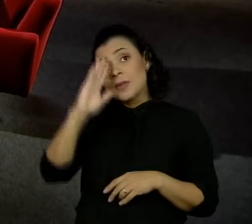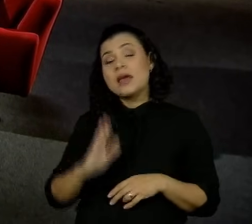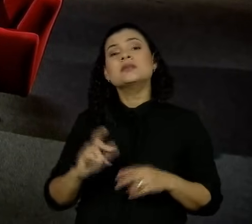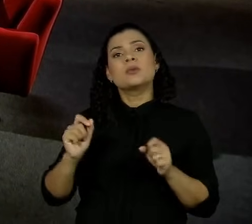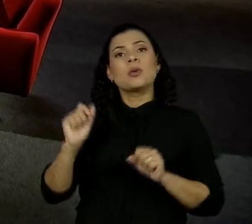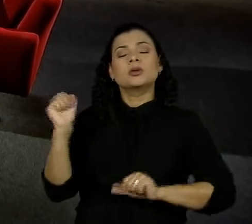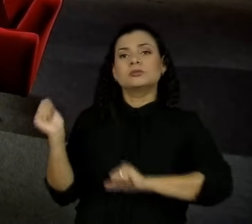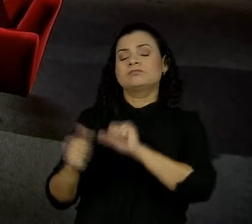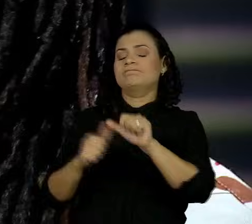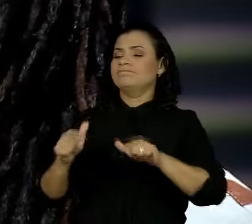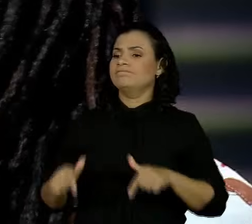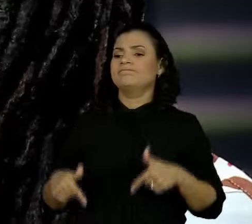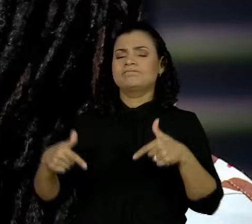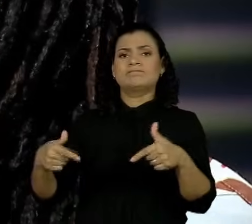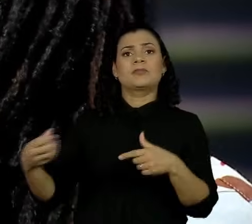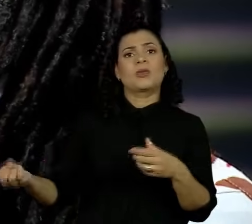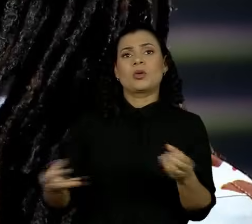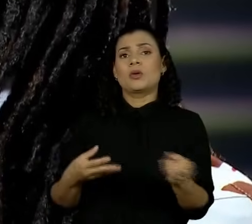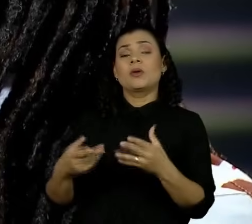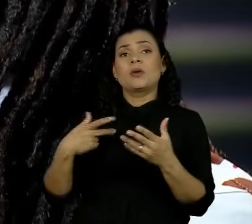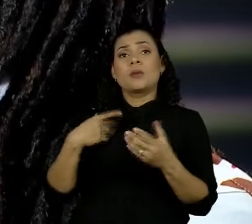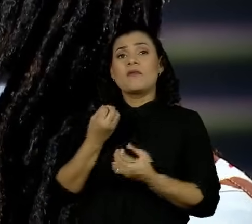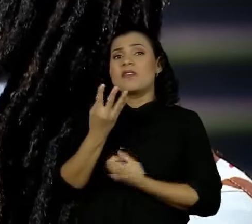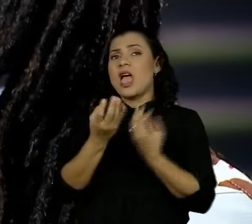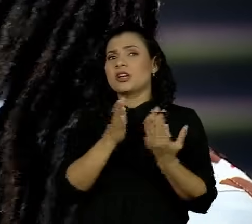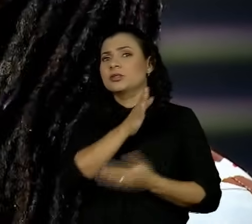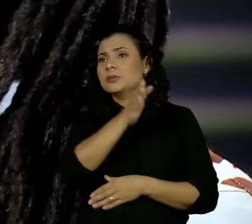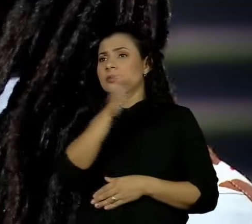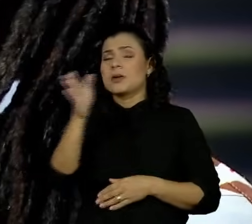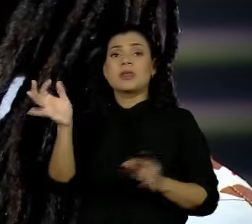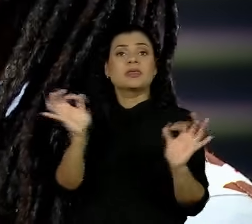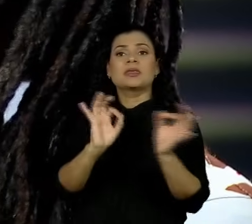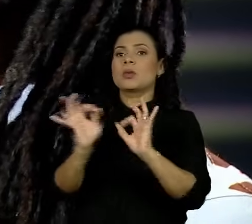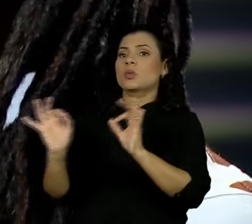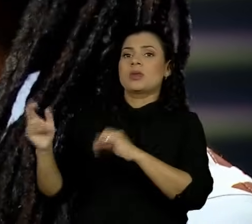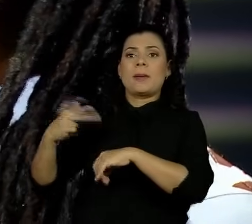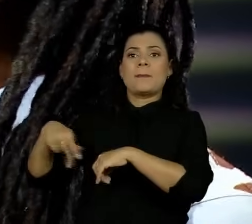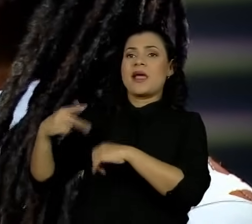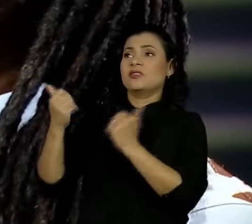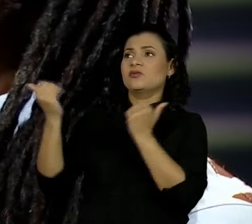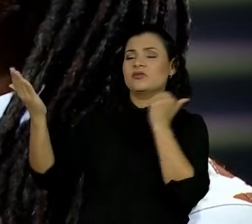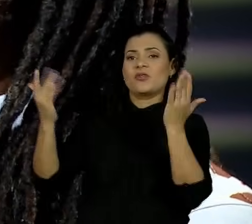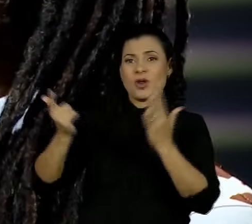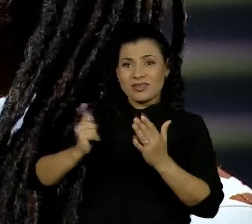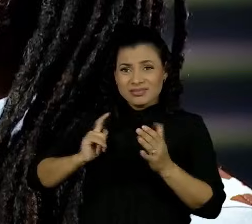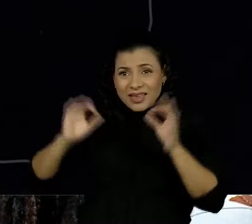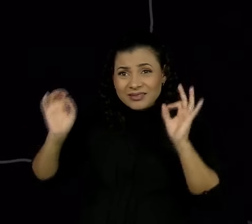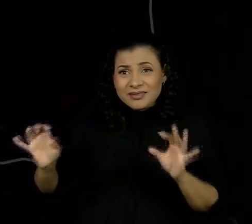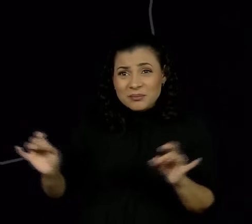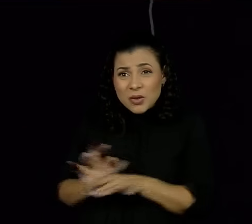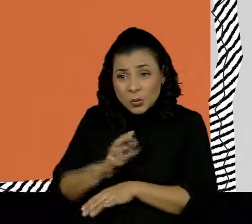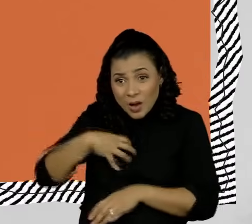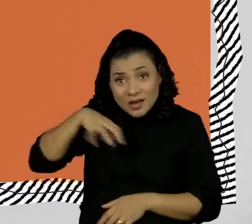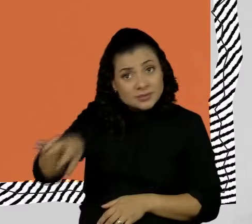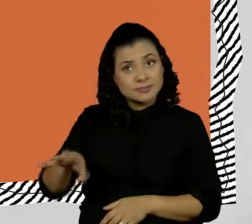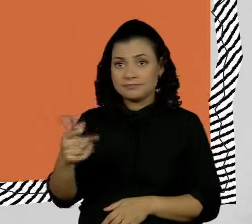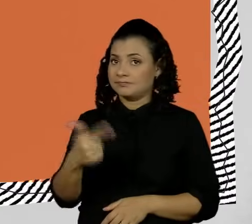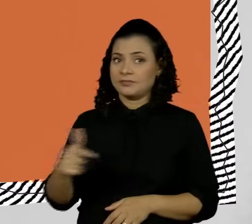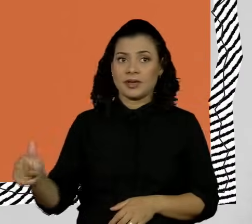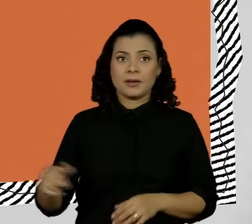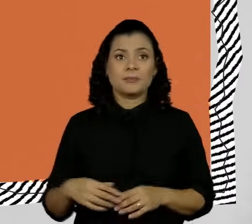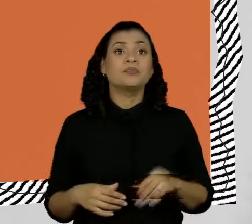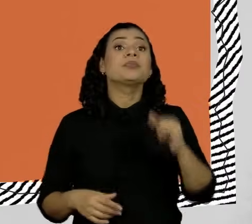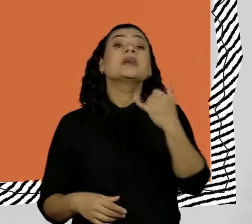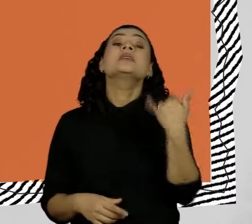sentido, Marcelo. Porque nas viagens que a gente faz, a gente vê que não tem nenhum país que tenha isso bem resolvido. Você tem